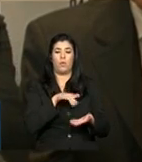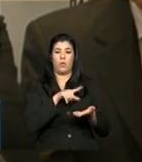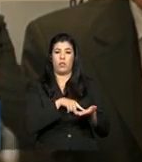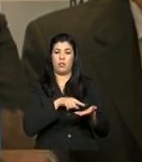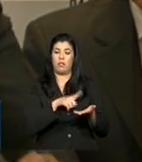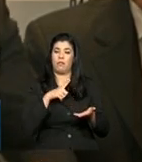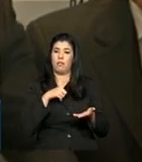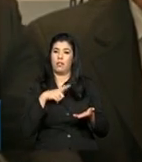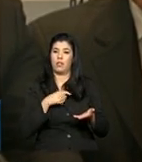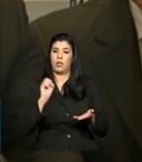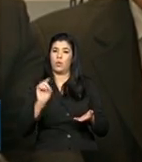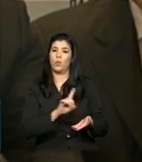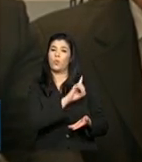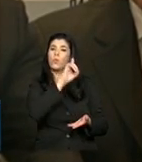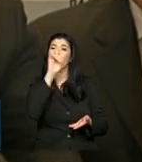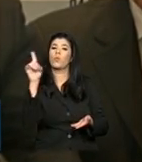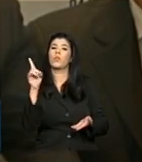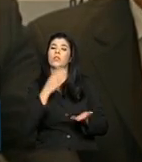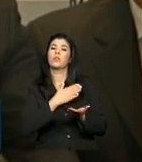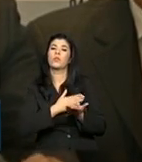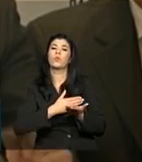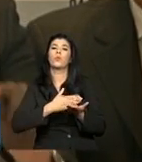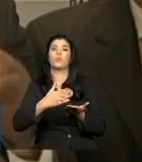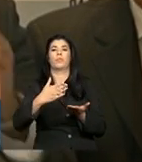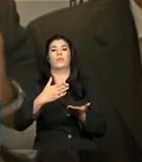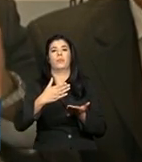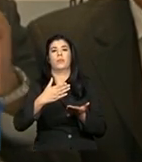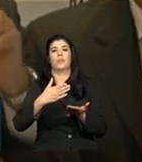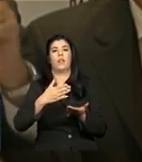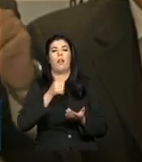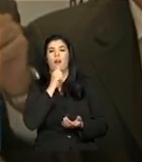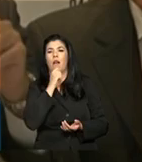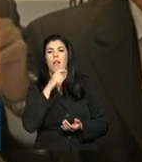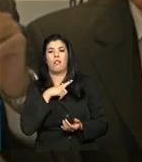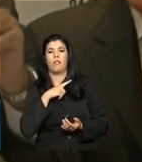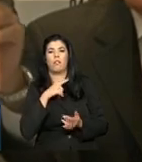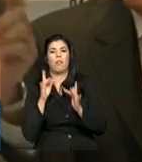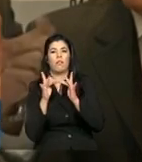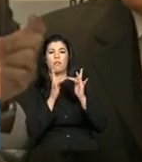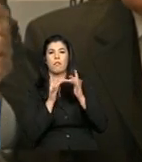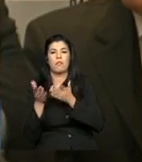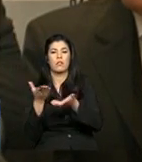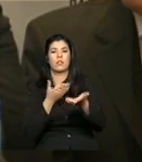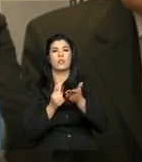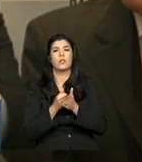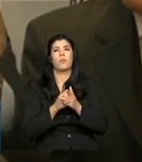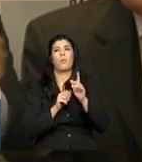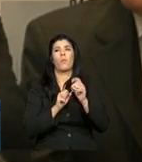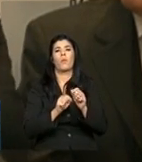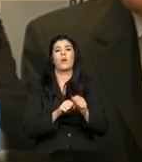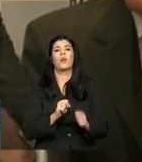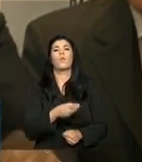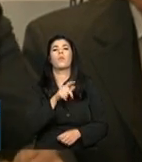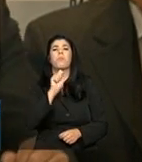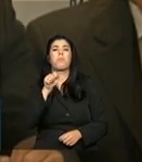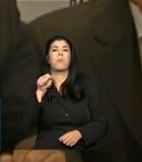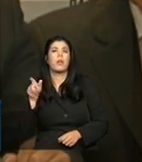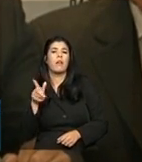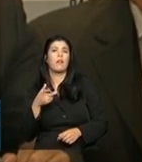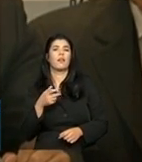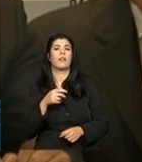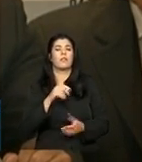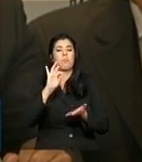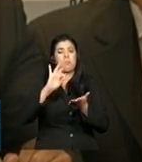em que a operação comercial desse empreendimento deve ocorrer. E não está mais relacionado a tantos meses a partir da assinatura